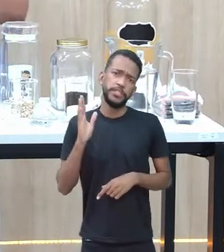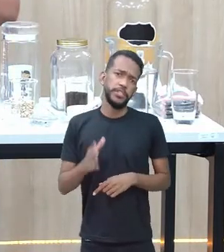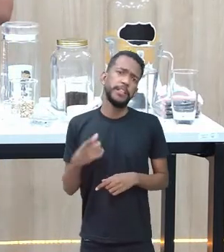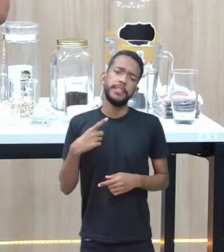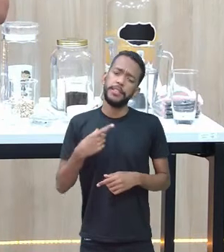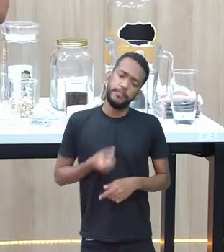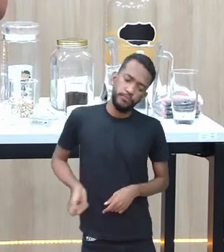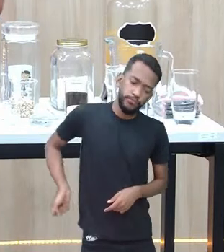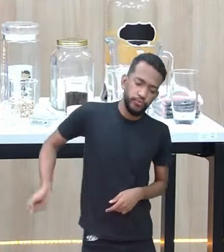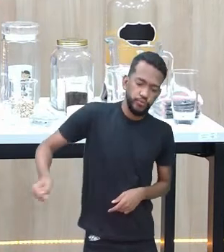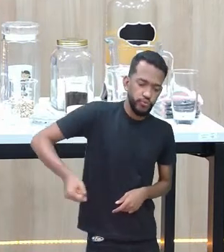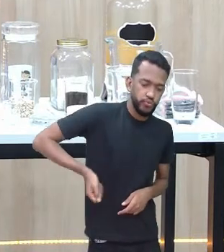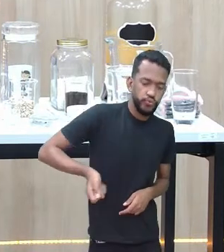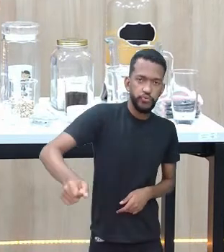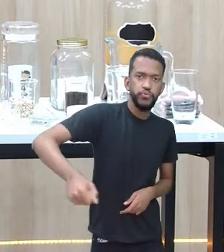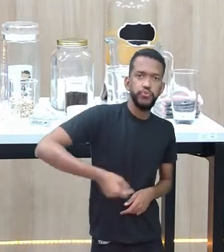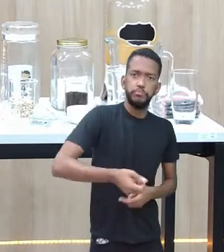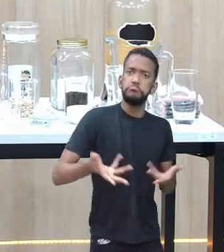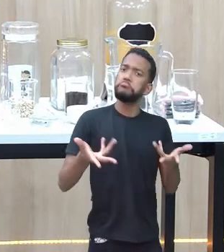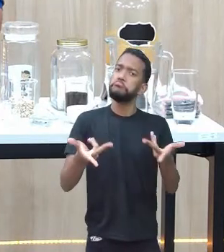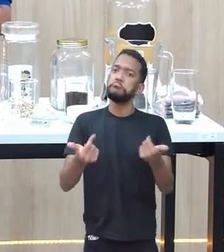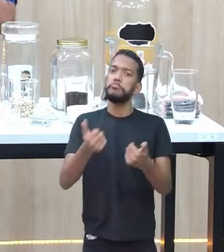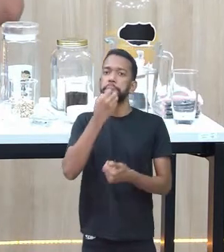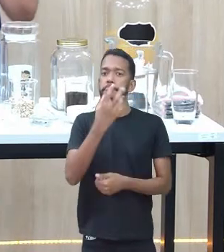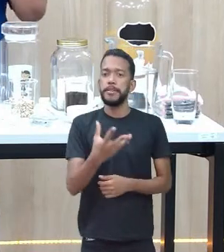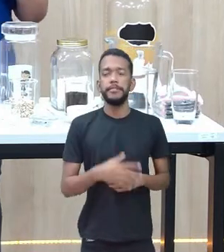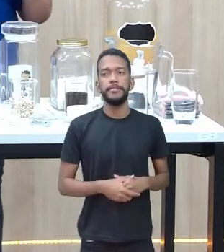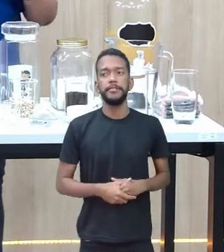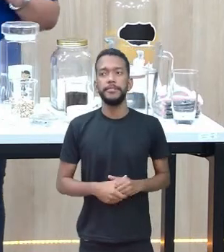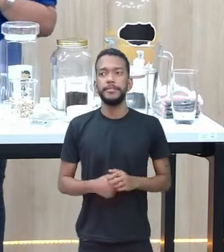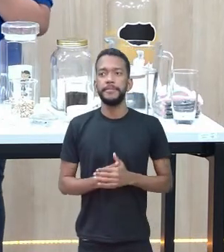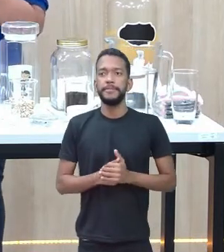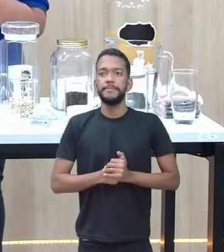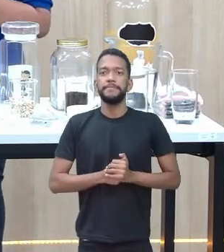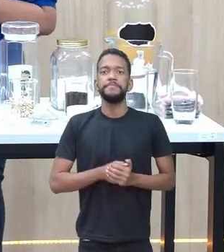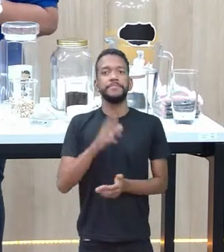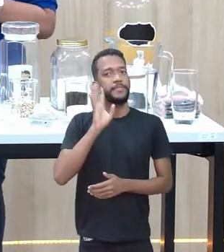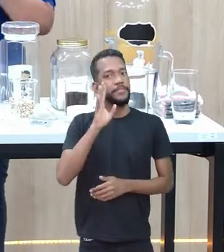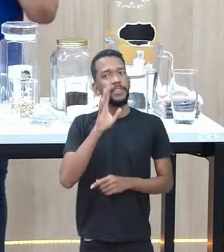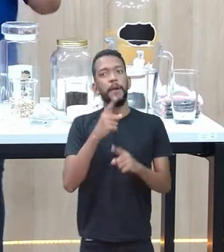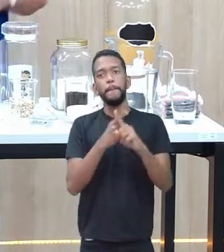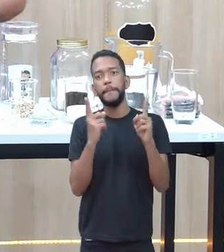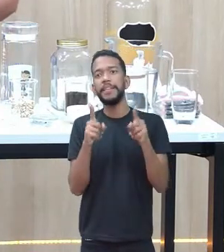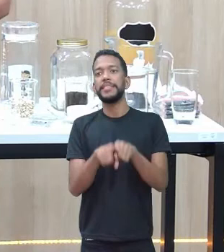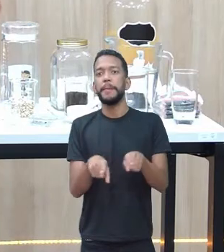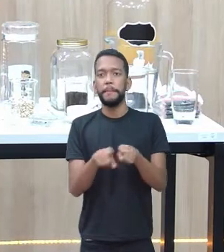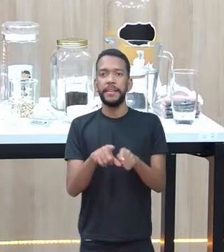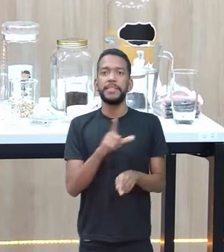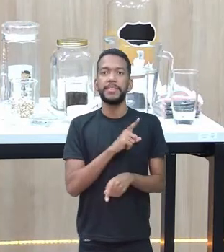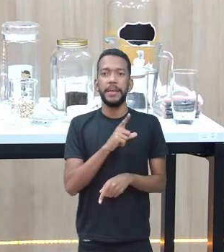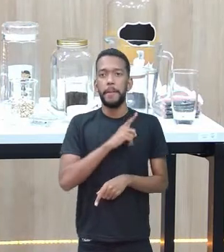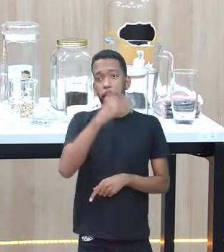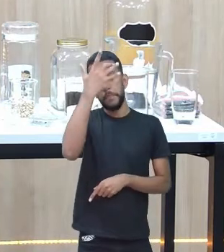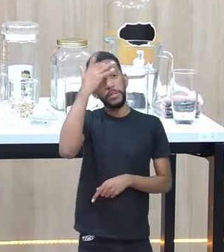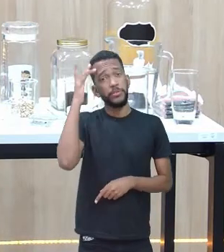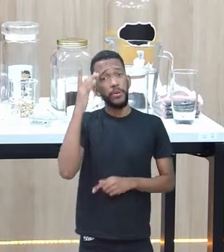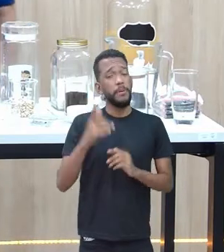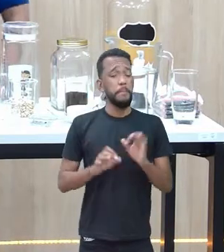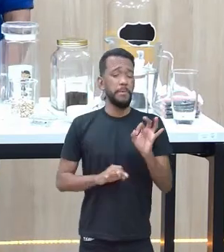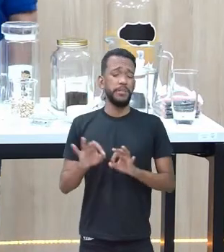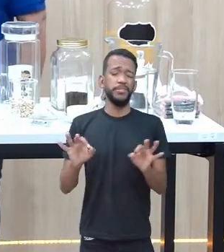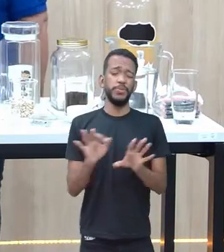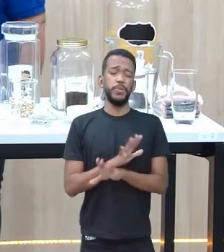bem, circular muito bem aí na feira. Legal. Mas tem também alguém que não planejou muito